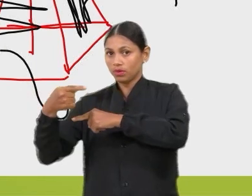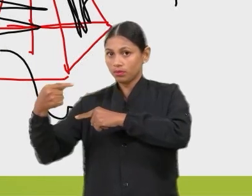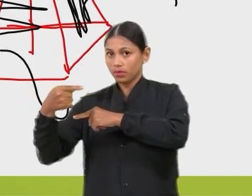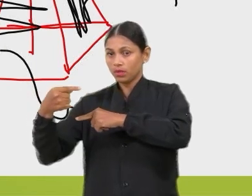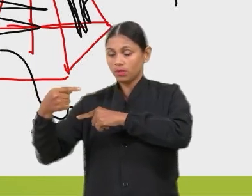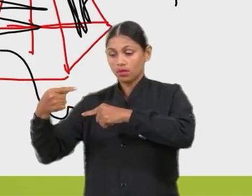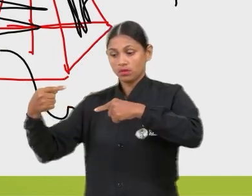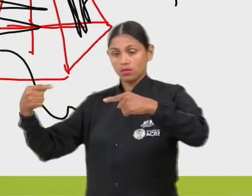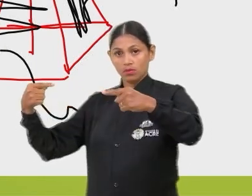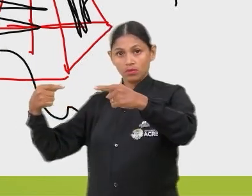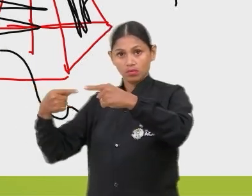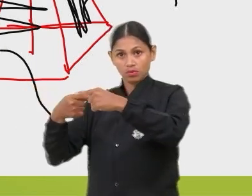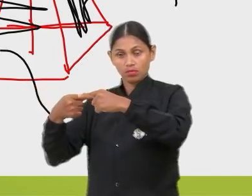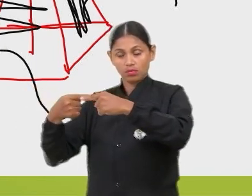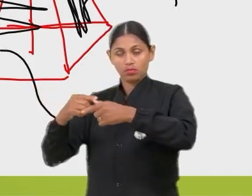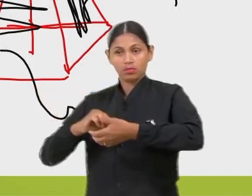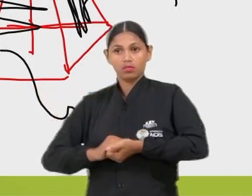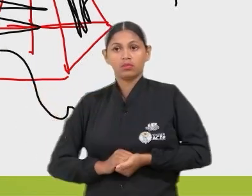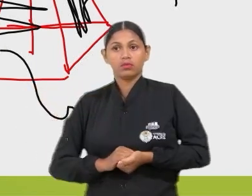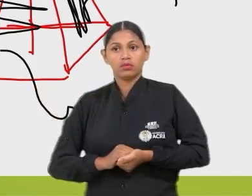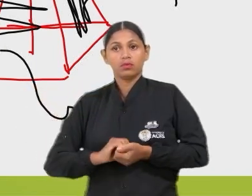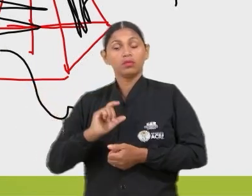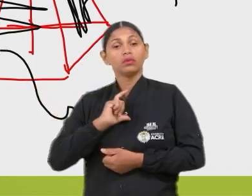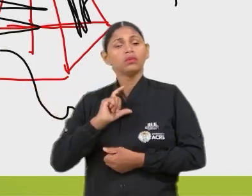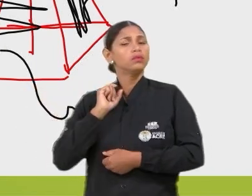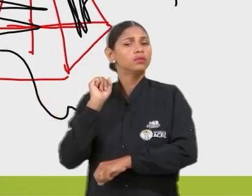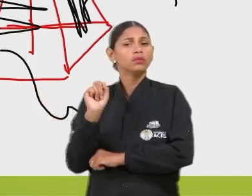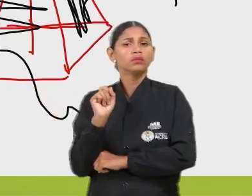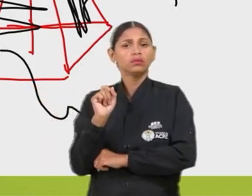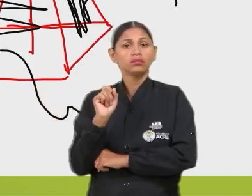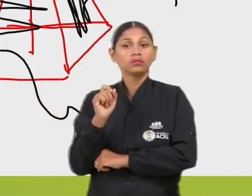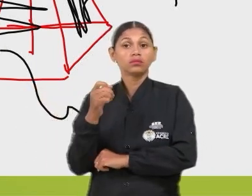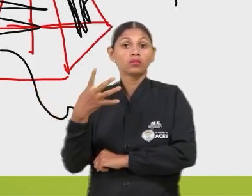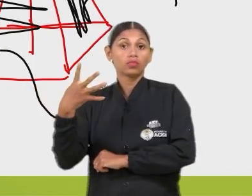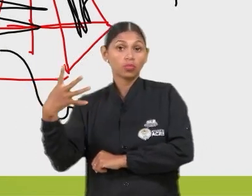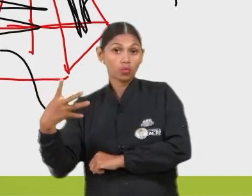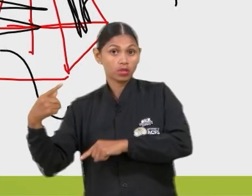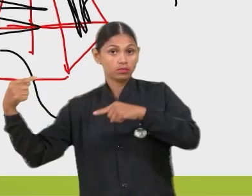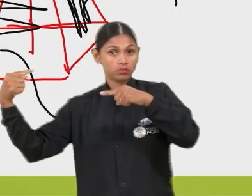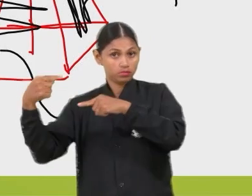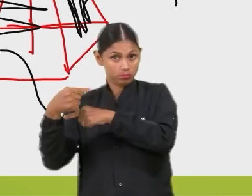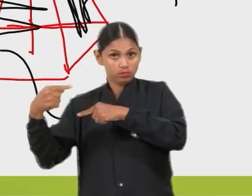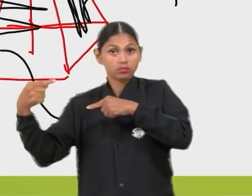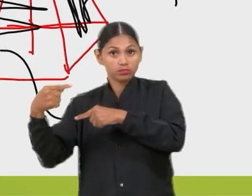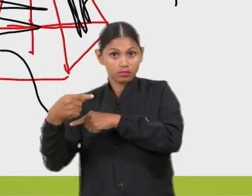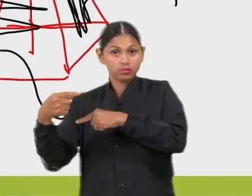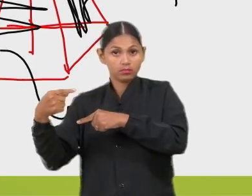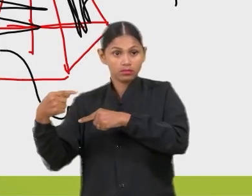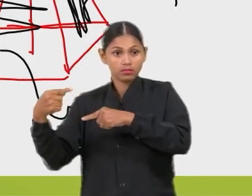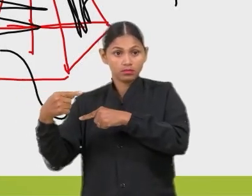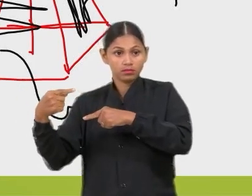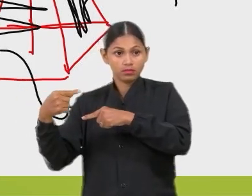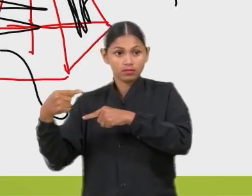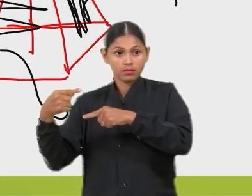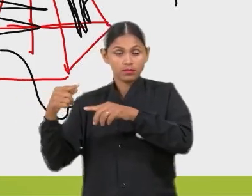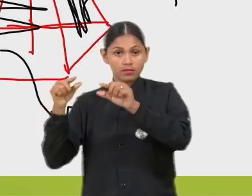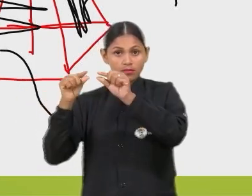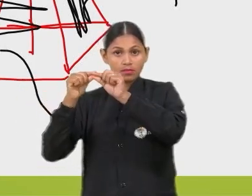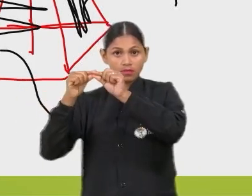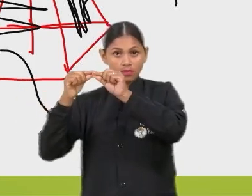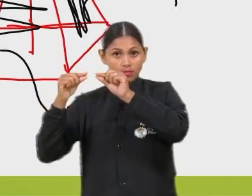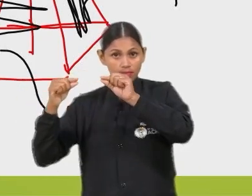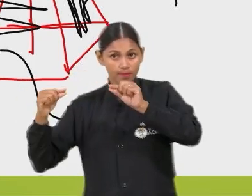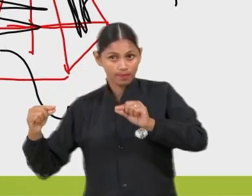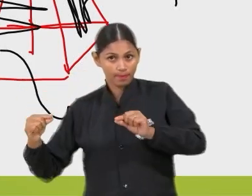laterais, e a partir do momento que eu faço o corte, eu vou ter o quê? 4 trapézios, né? Alternativa correta, ó. 2 quadrados,